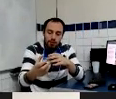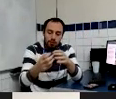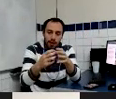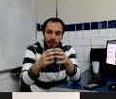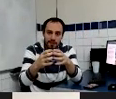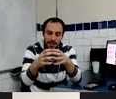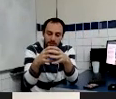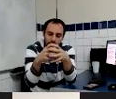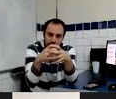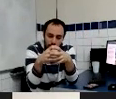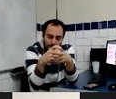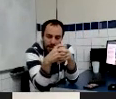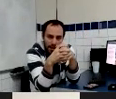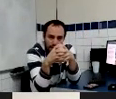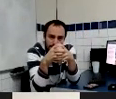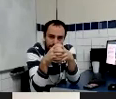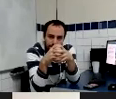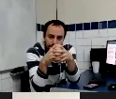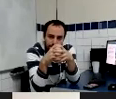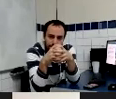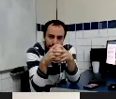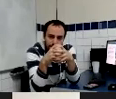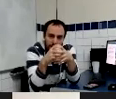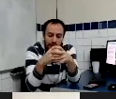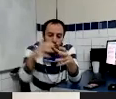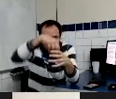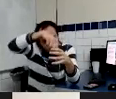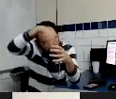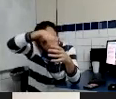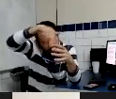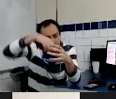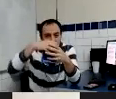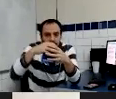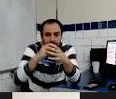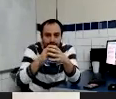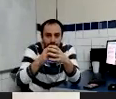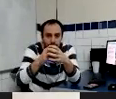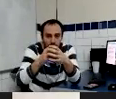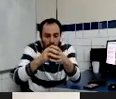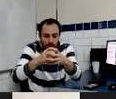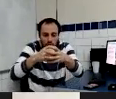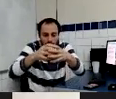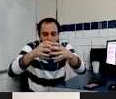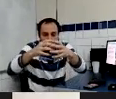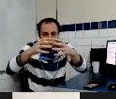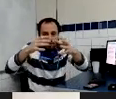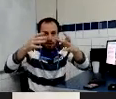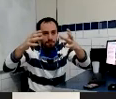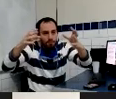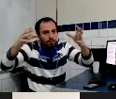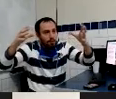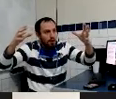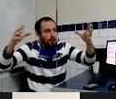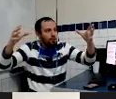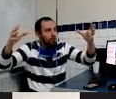início, as civilizações eram pequenas. Então, todo mundo se conhecia. Mas com o passar do